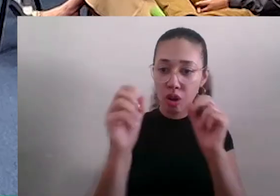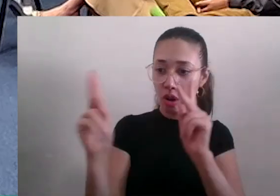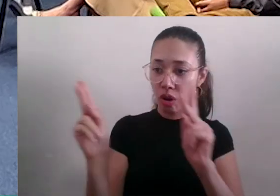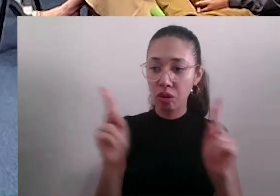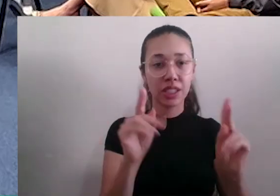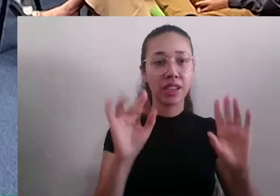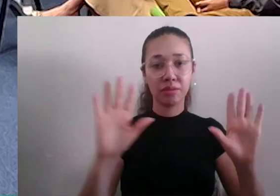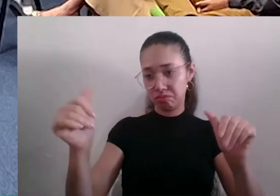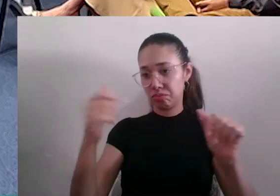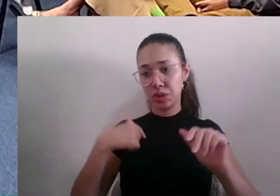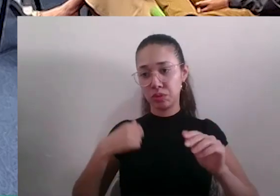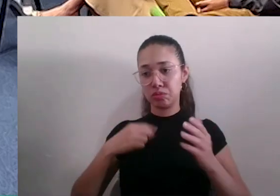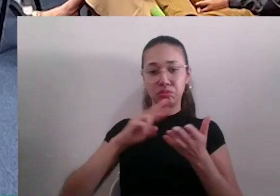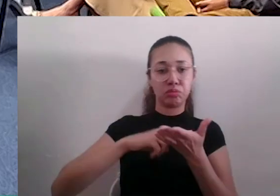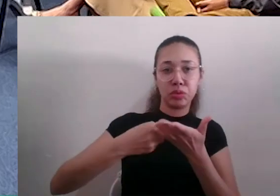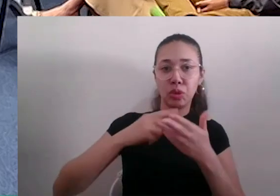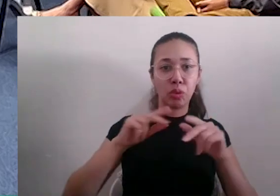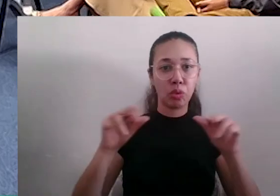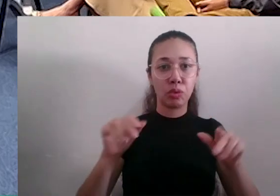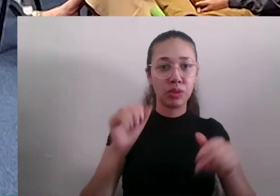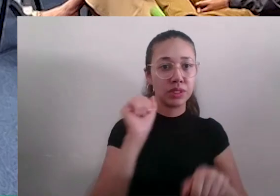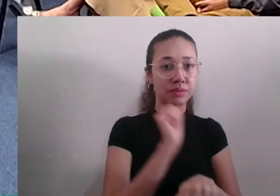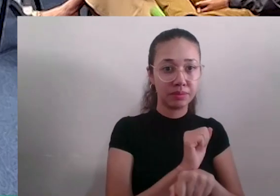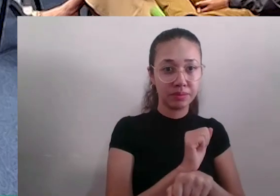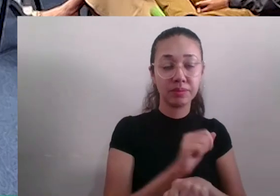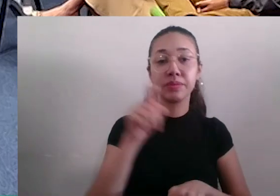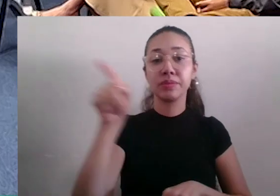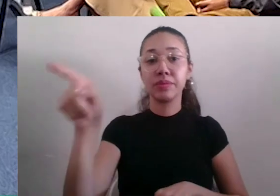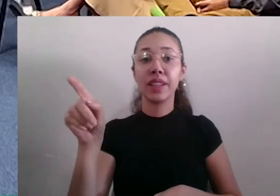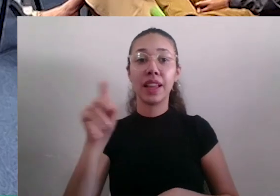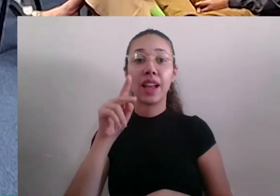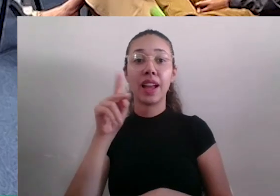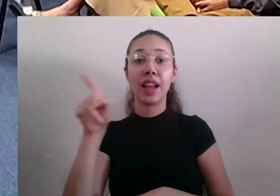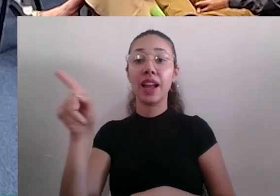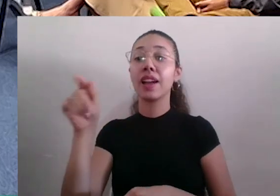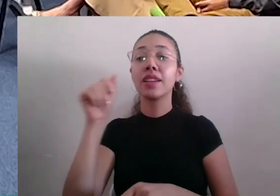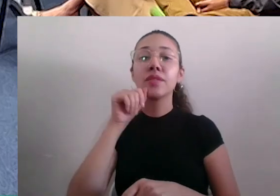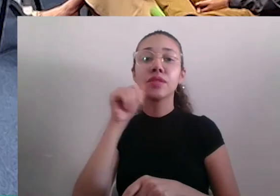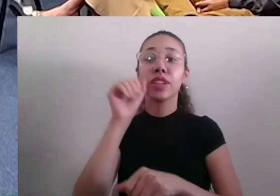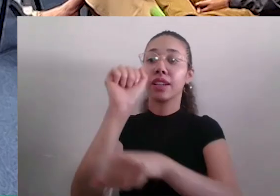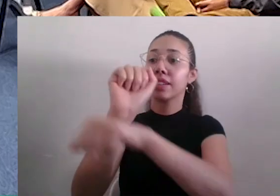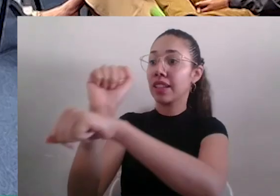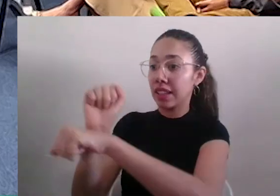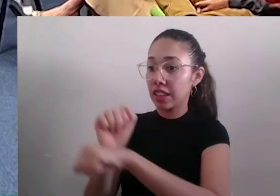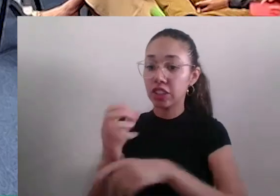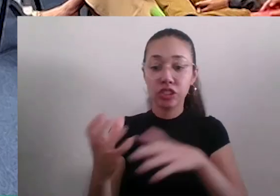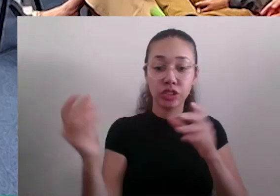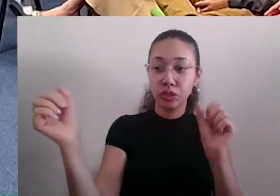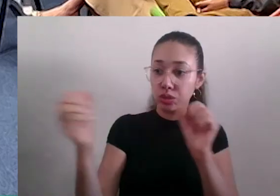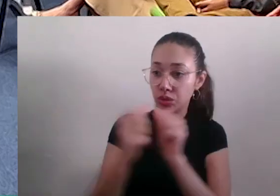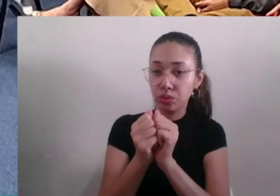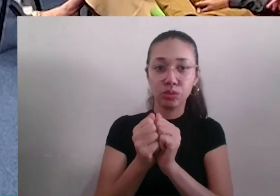de interpretar a Paulinha saiu da Piauí e a gente fundou a novelo então foi assim que